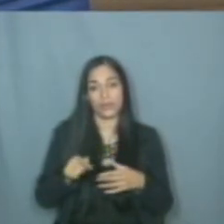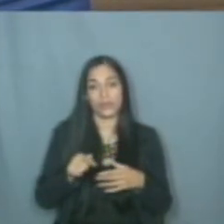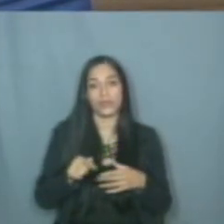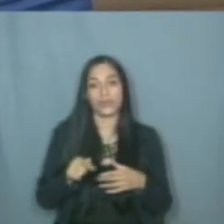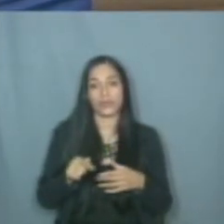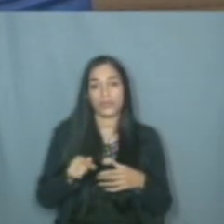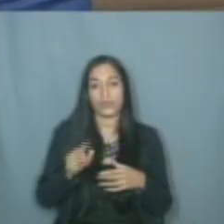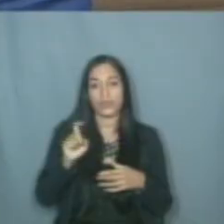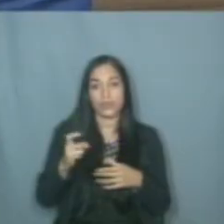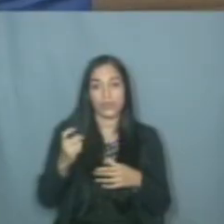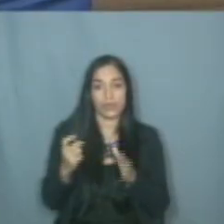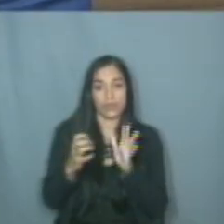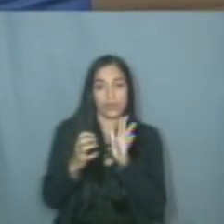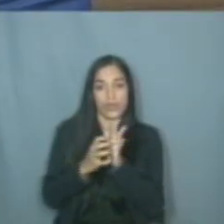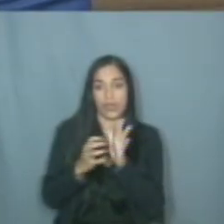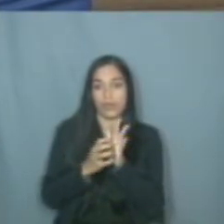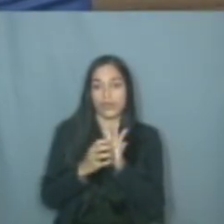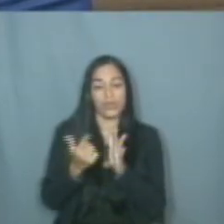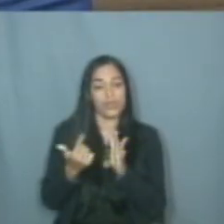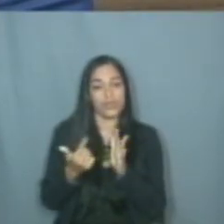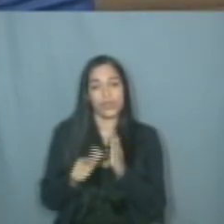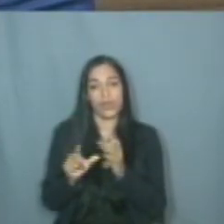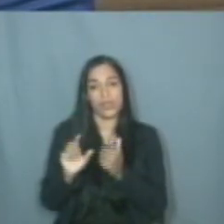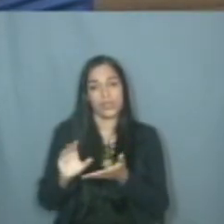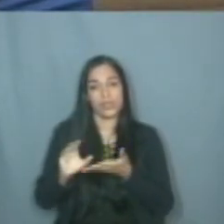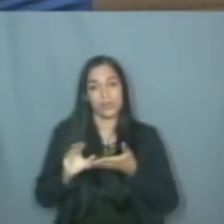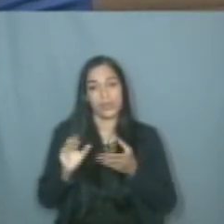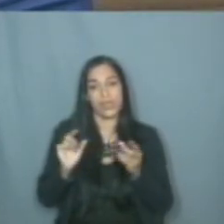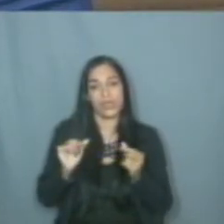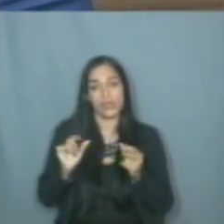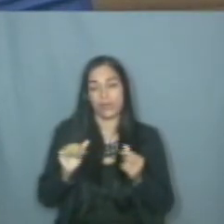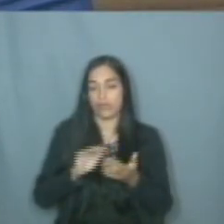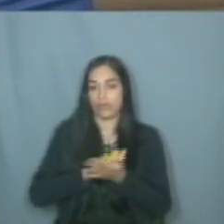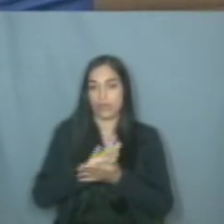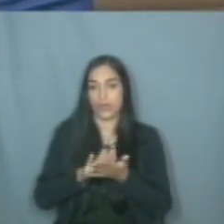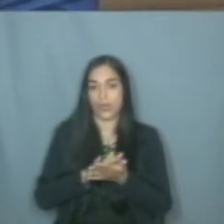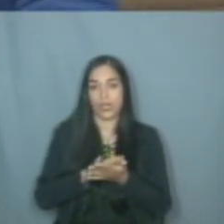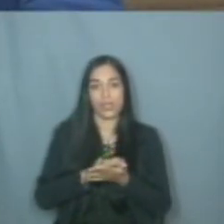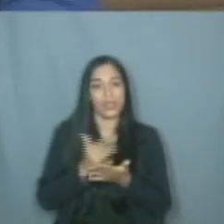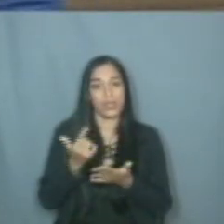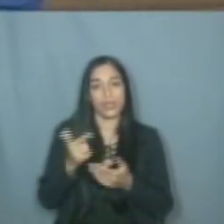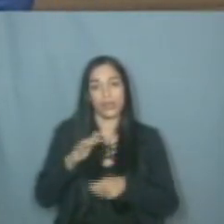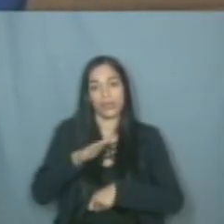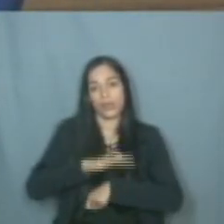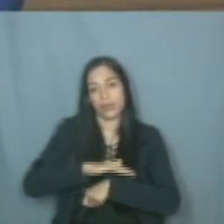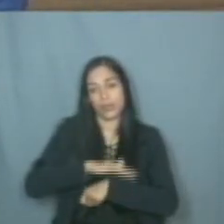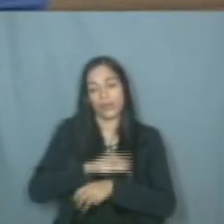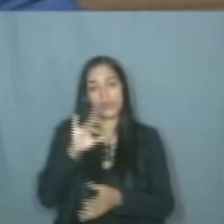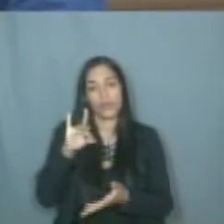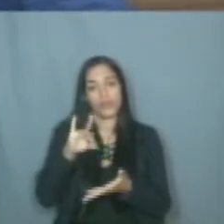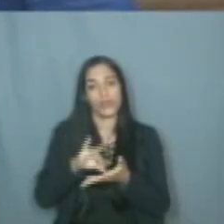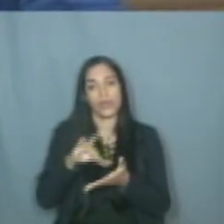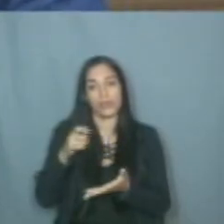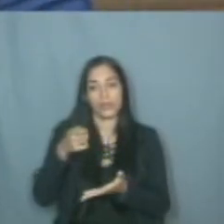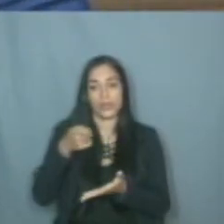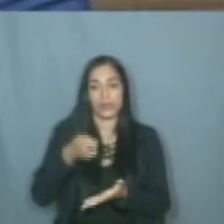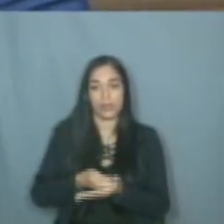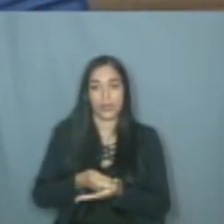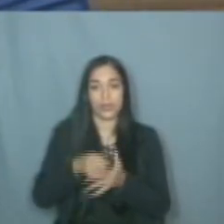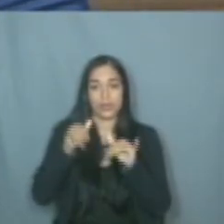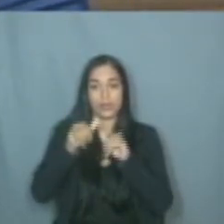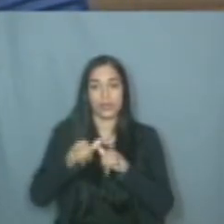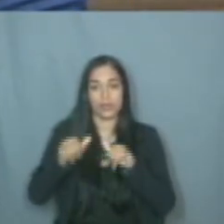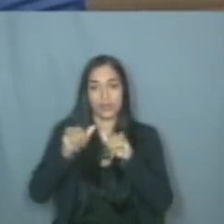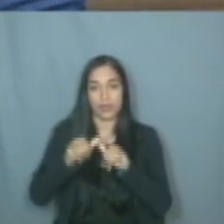os ex-servidores não receberam suas rescisões e seguem até o momento sem qualquer previsão oficial de pagamento.